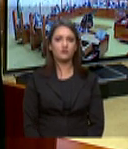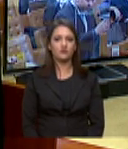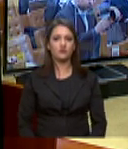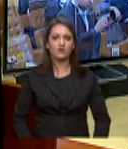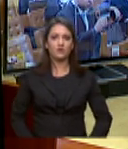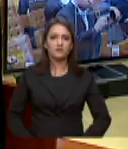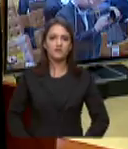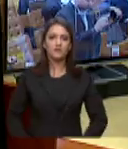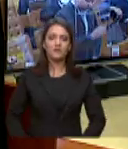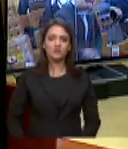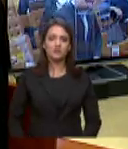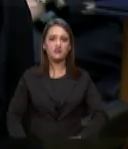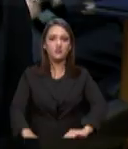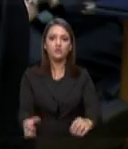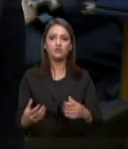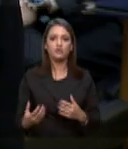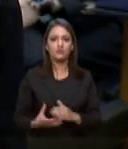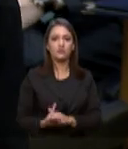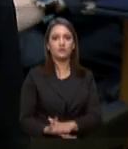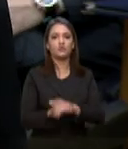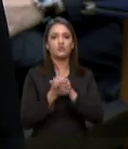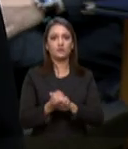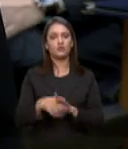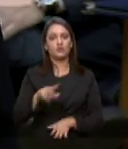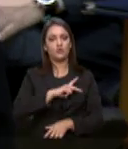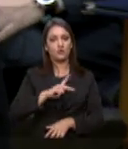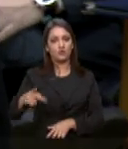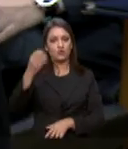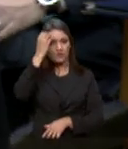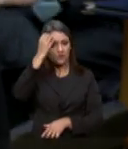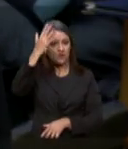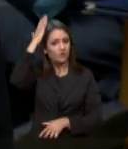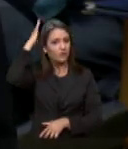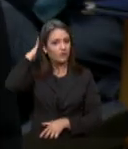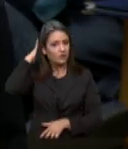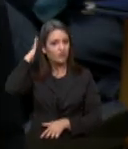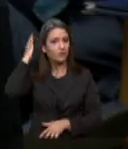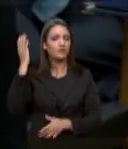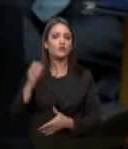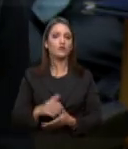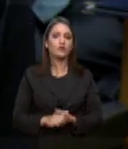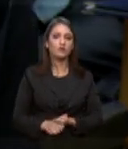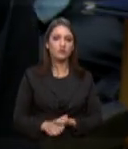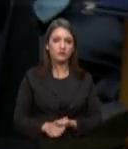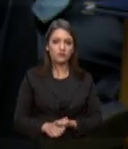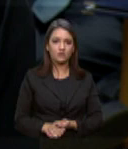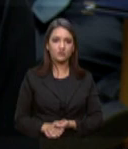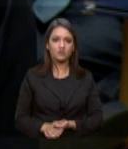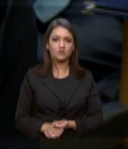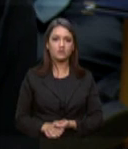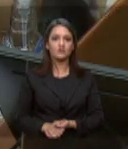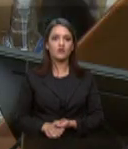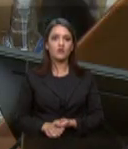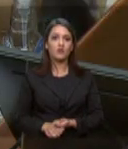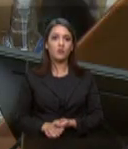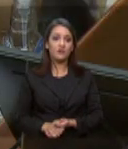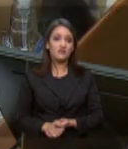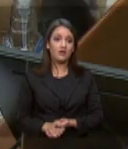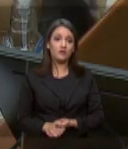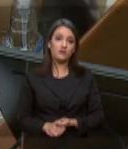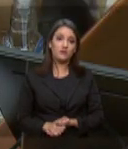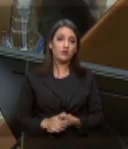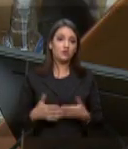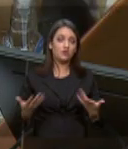Excelentíssimo senhor ministro presidente Luiz Fux, excelentíssima senhora ministra relatora Carmen Lúcia,